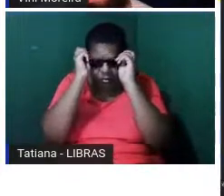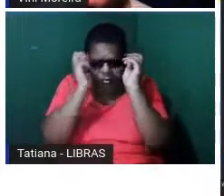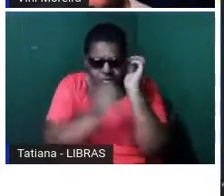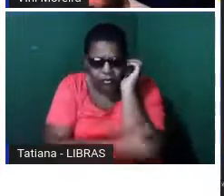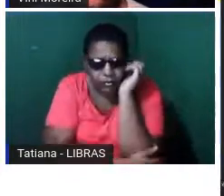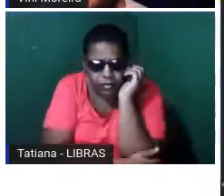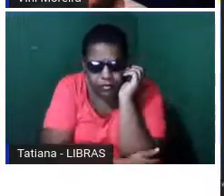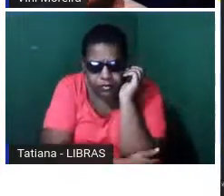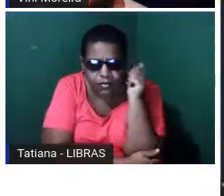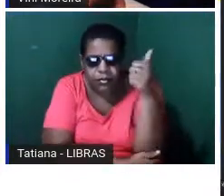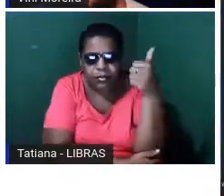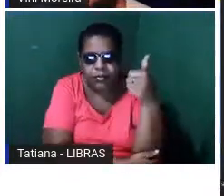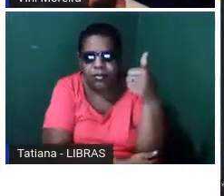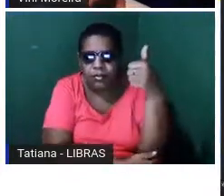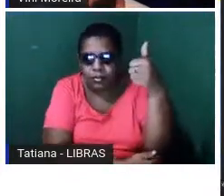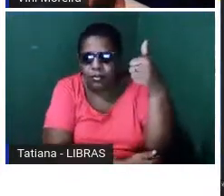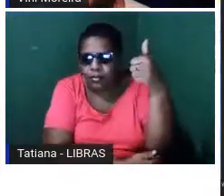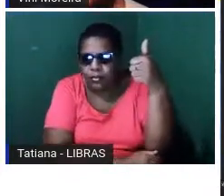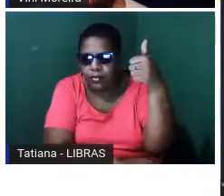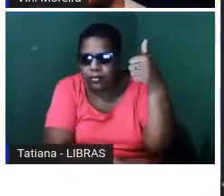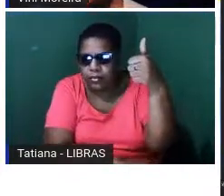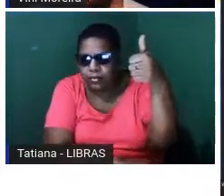E aí